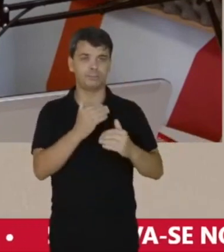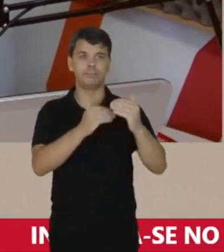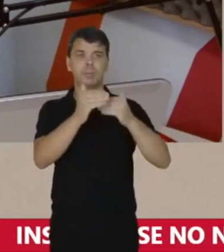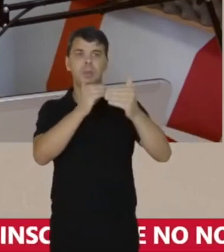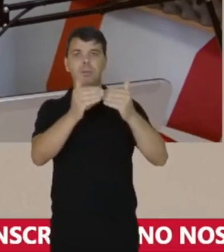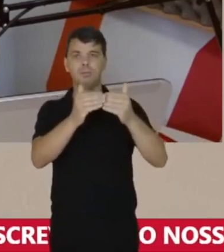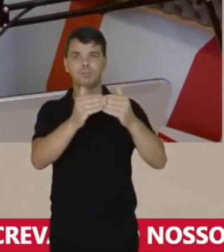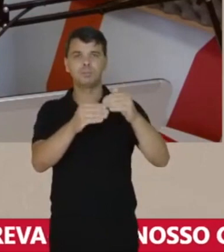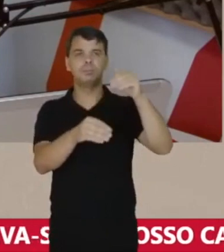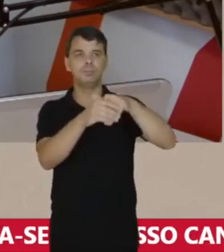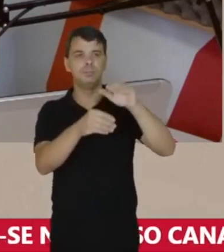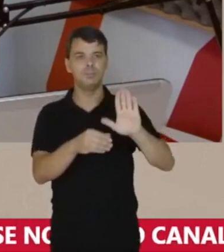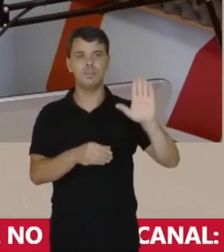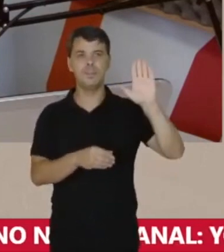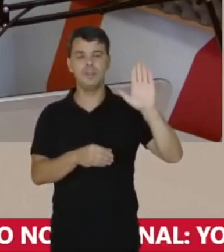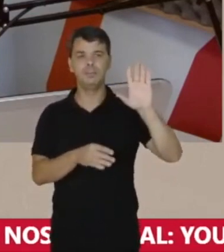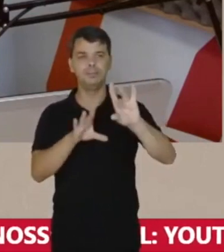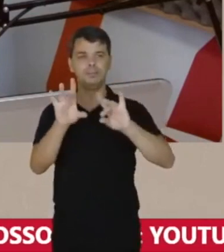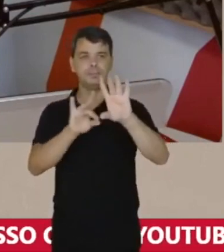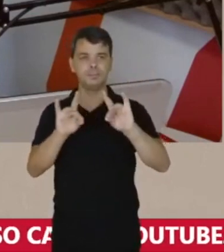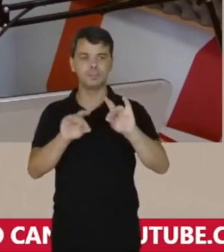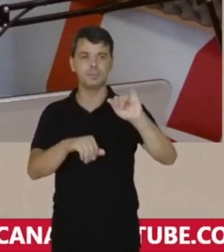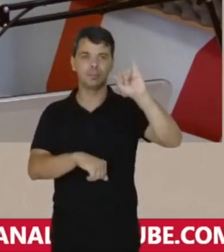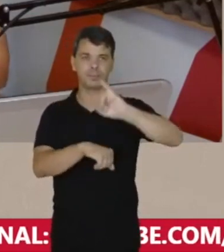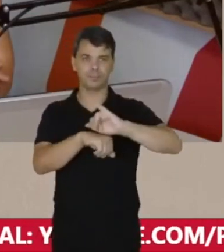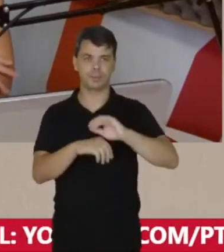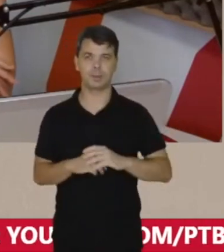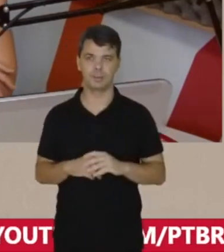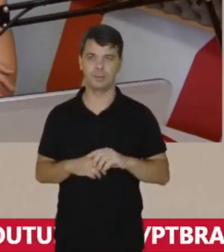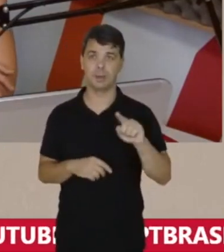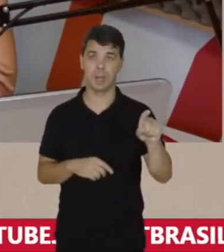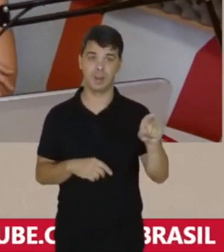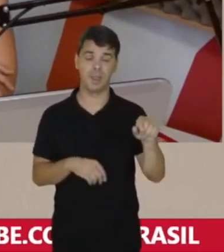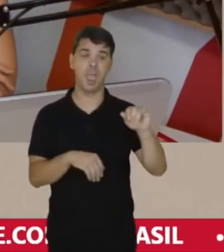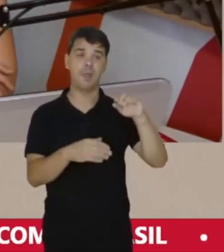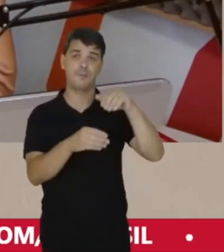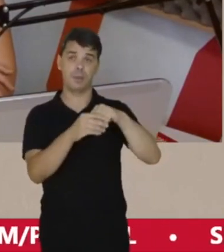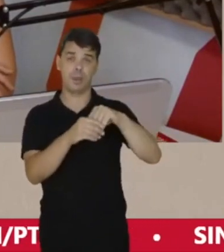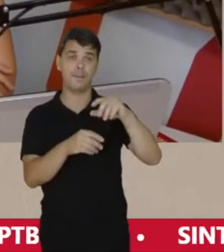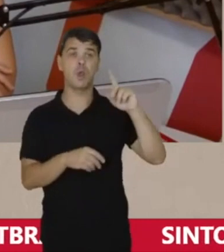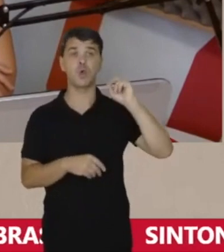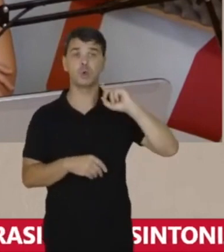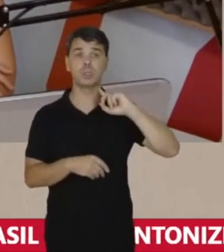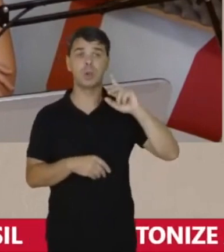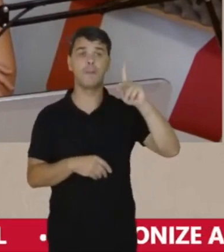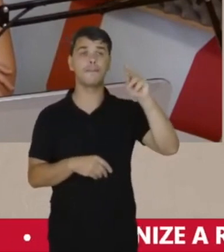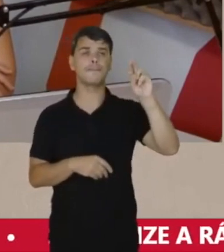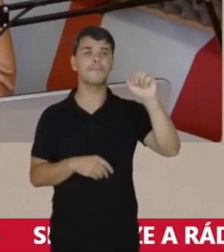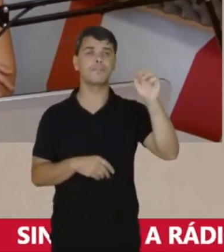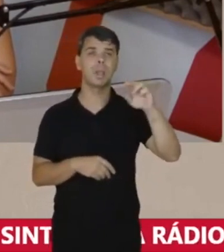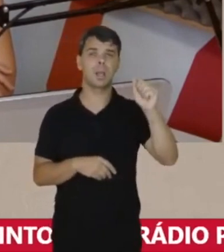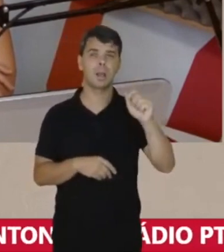né, eleitorais na capital. Então, a minha filiação inicial é de São Gonçalo do Pará. Né? Só depois